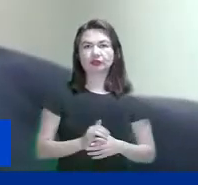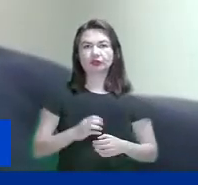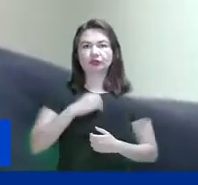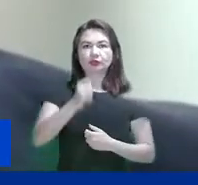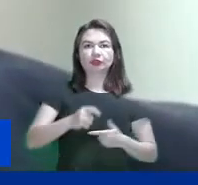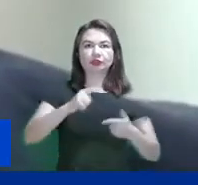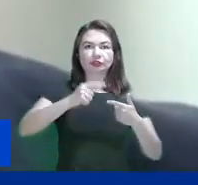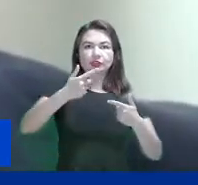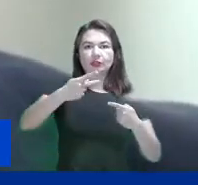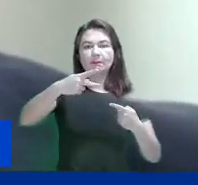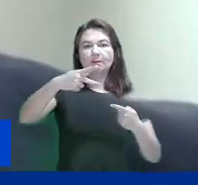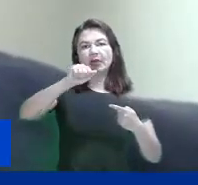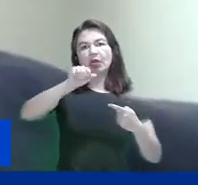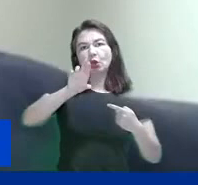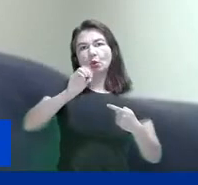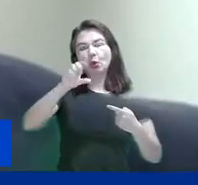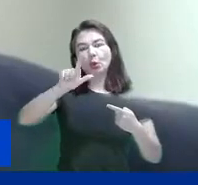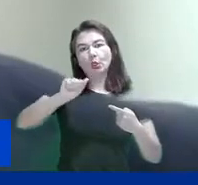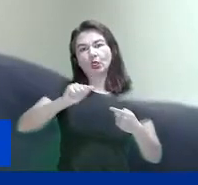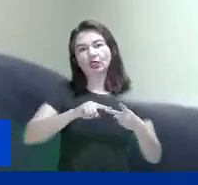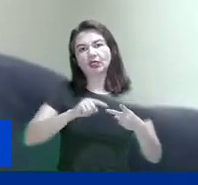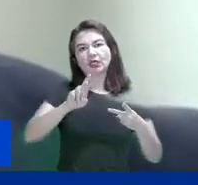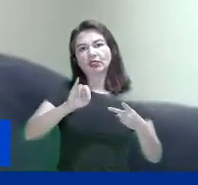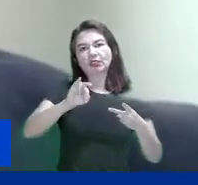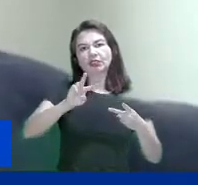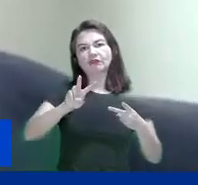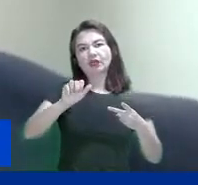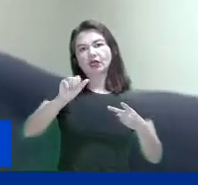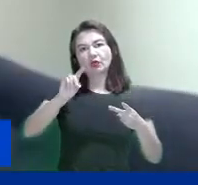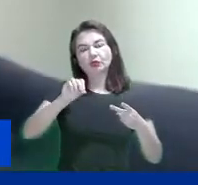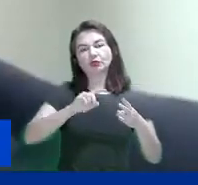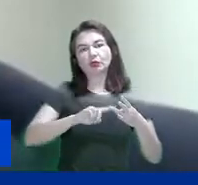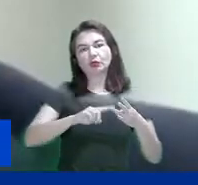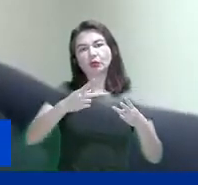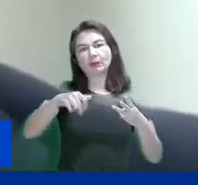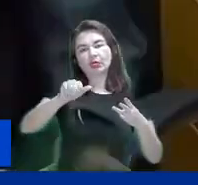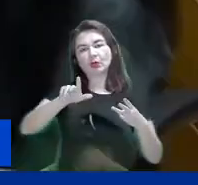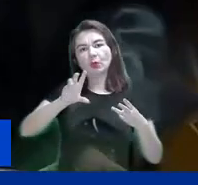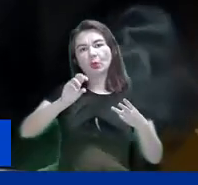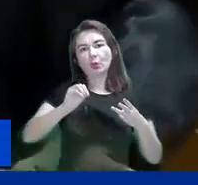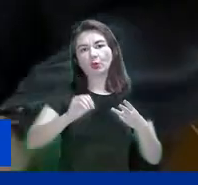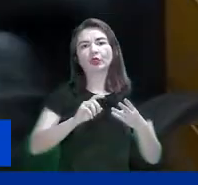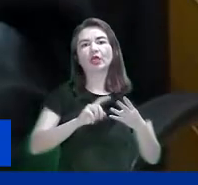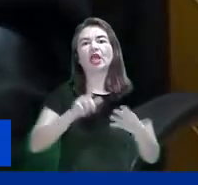Santos, Rivaldo Valente, Anselmo Gonçalves e João Lages. Ilustre relator com a palavra.